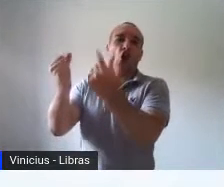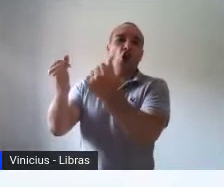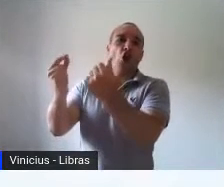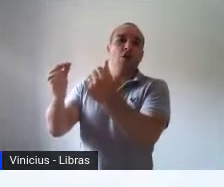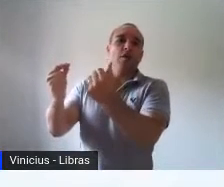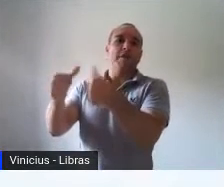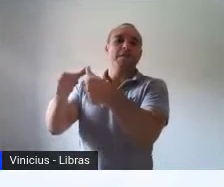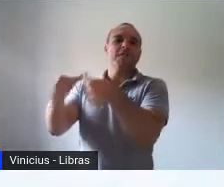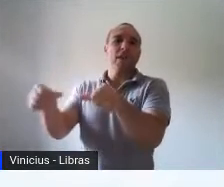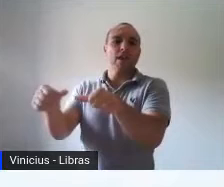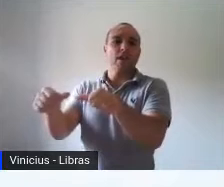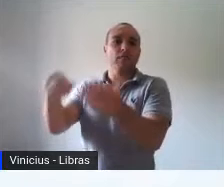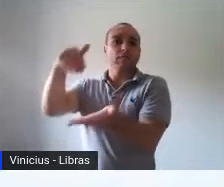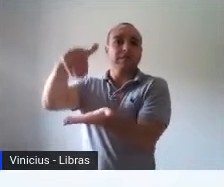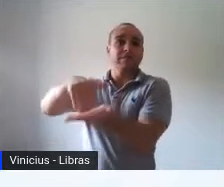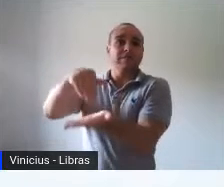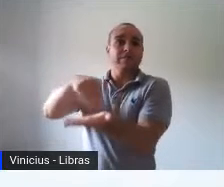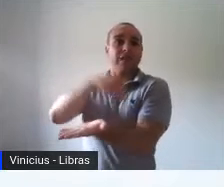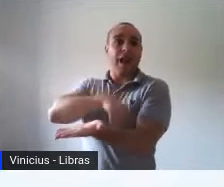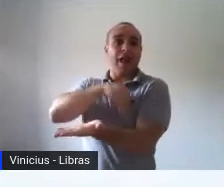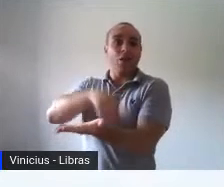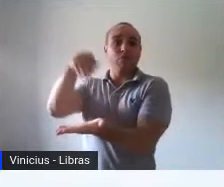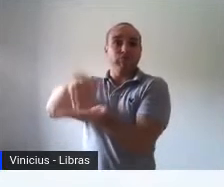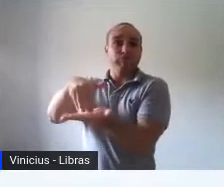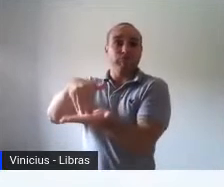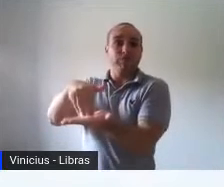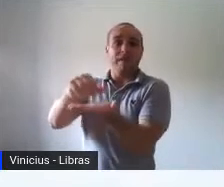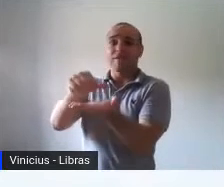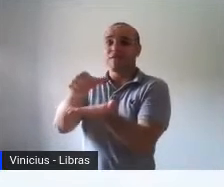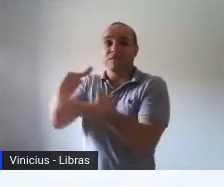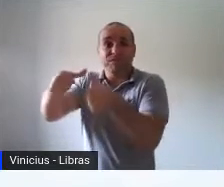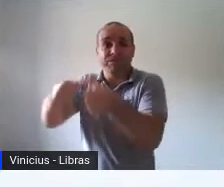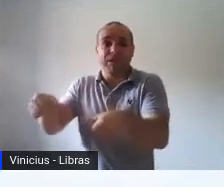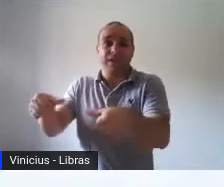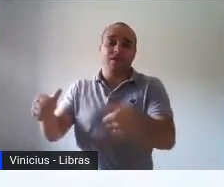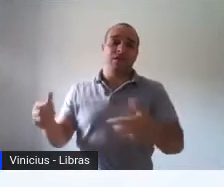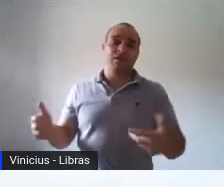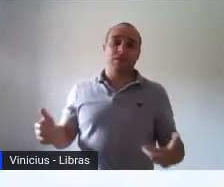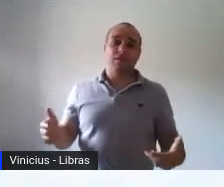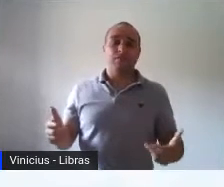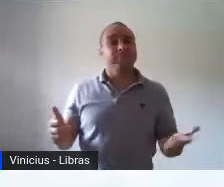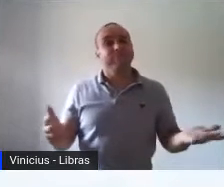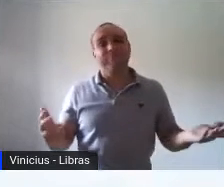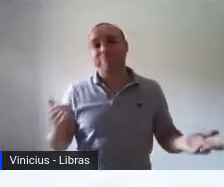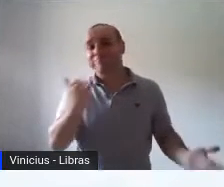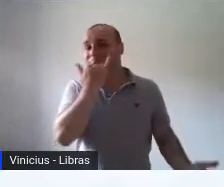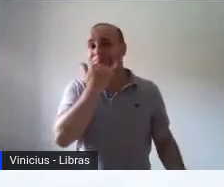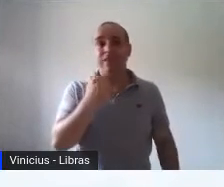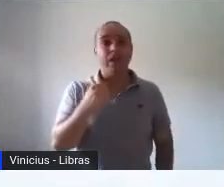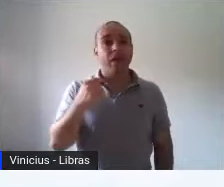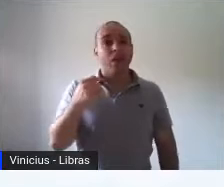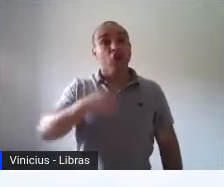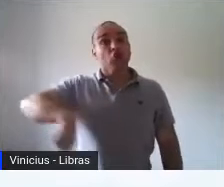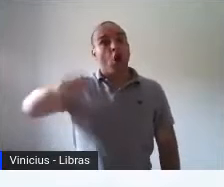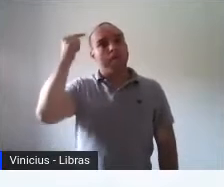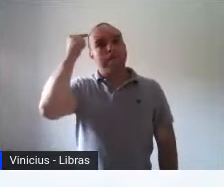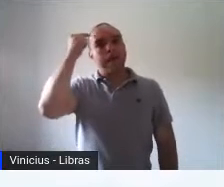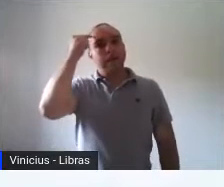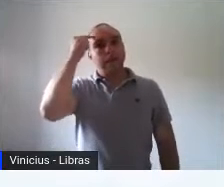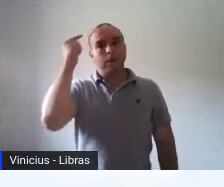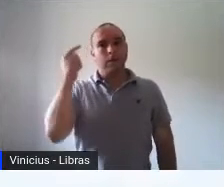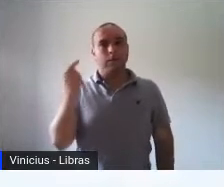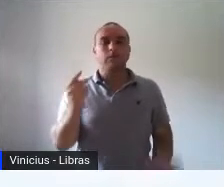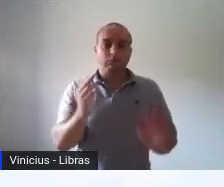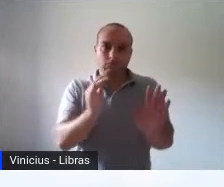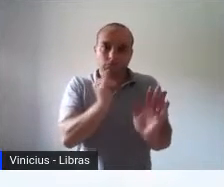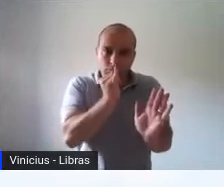Em lugar nenhum no mundo isso deu efeito, né? Infelizmente, a gente pensou que na pandemia, em função da